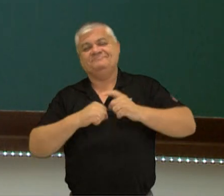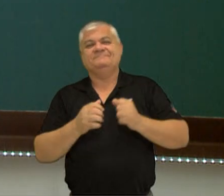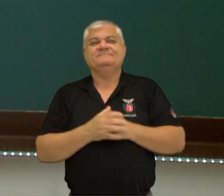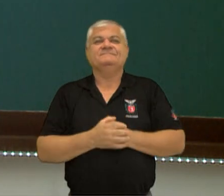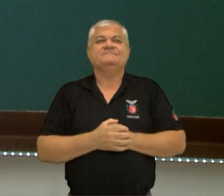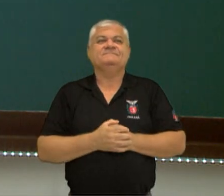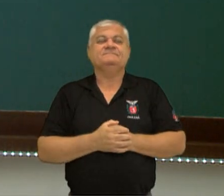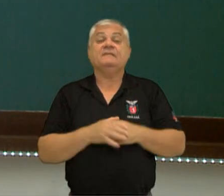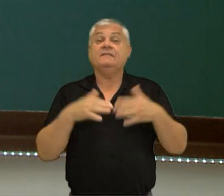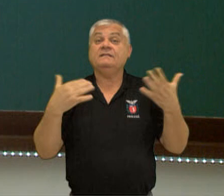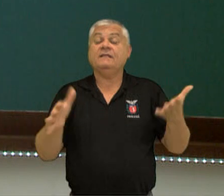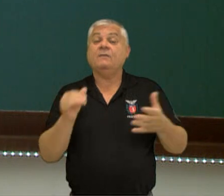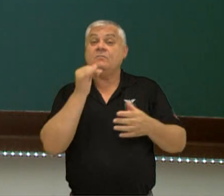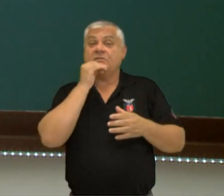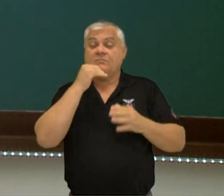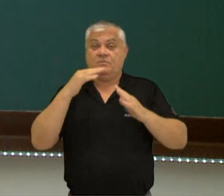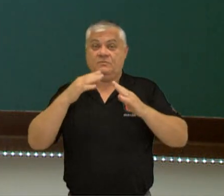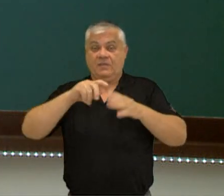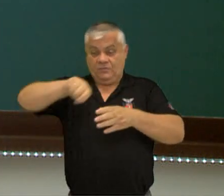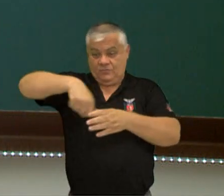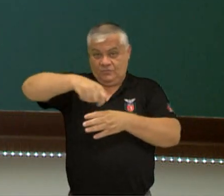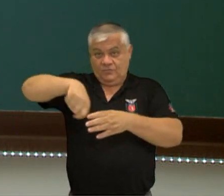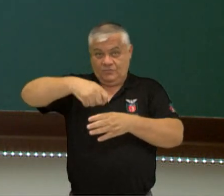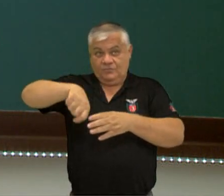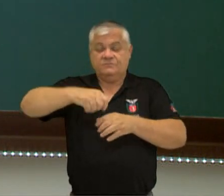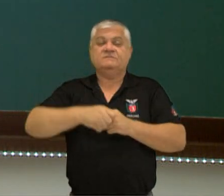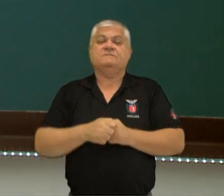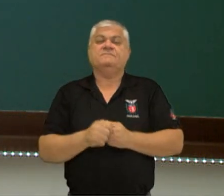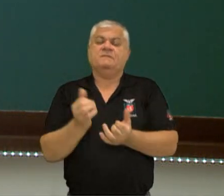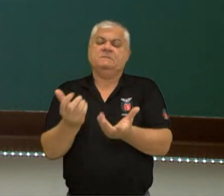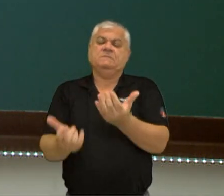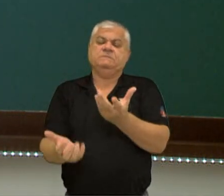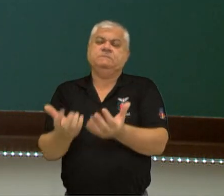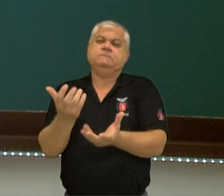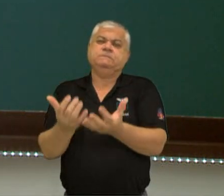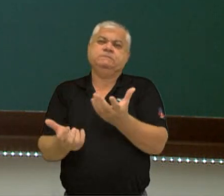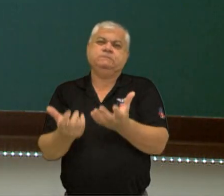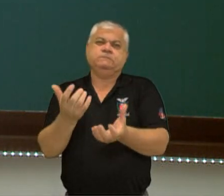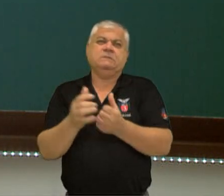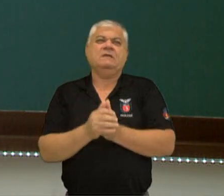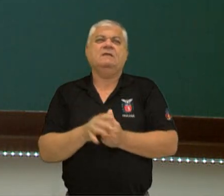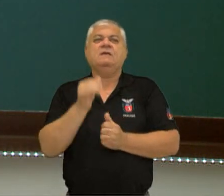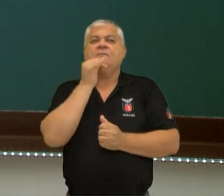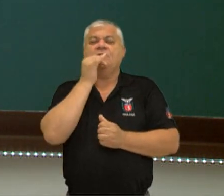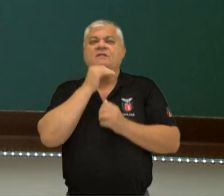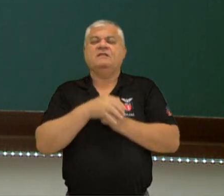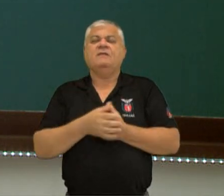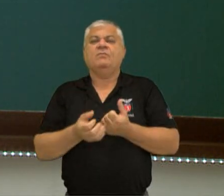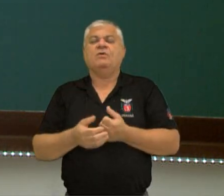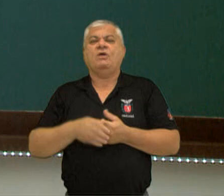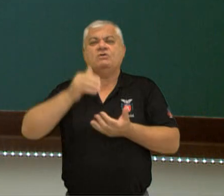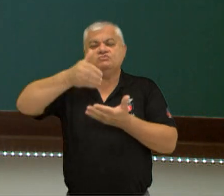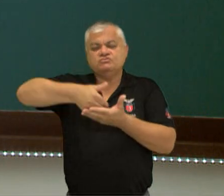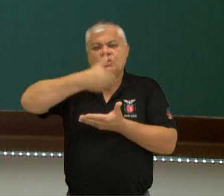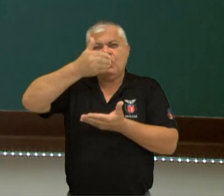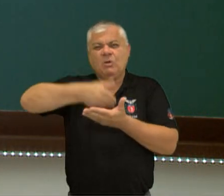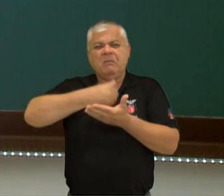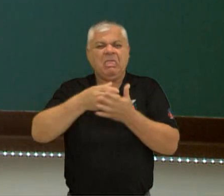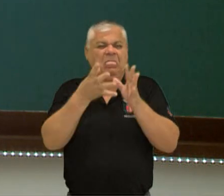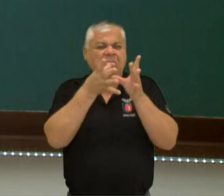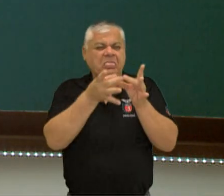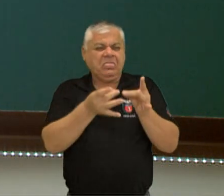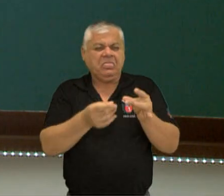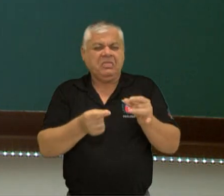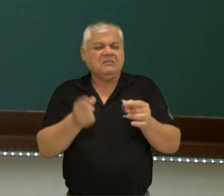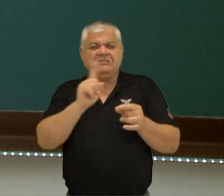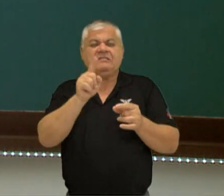Nesse caso, na cozinha, quando a gente ferve os alimentos para, por exemplo, engrossar o caldo da sopa ou do feijão, ou